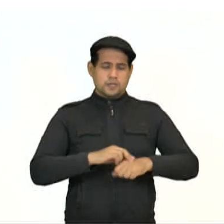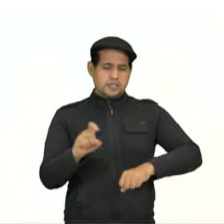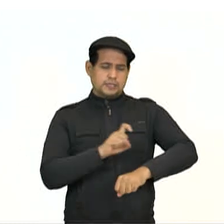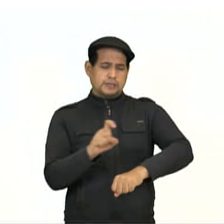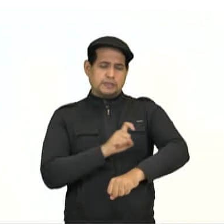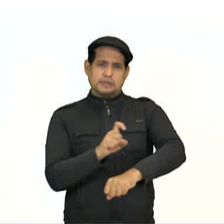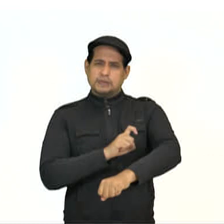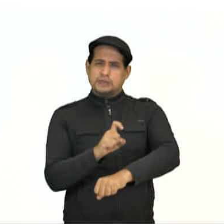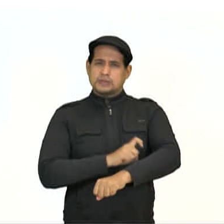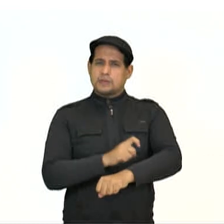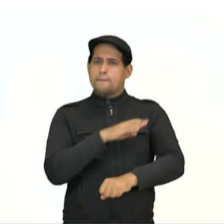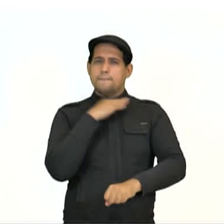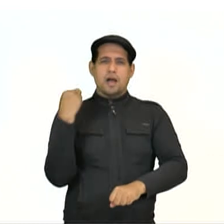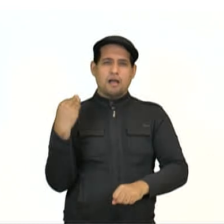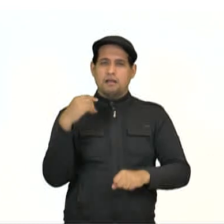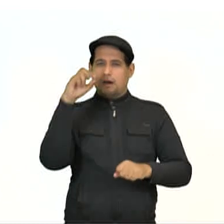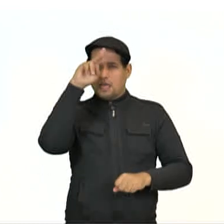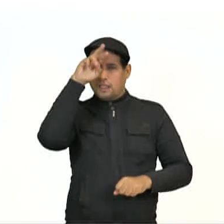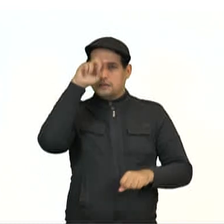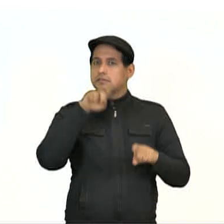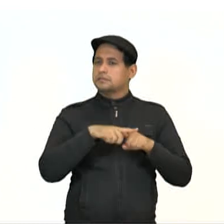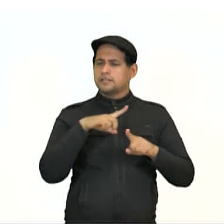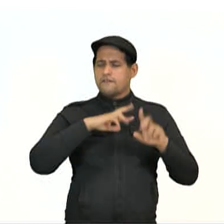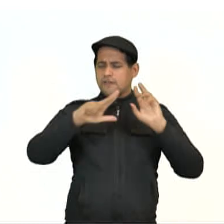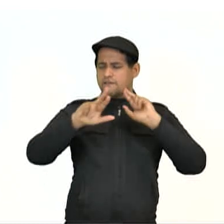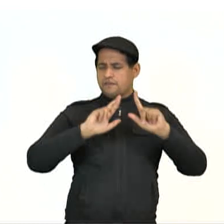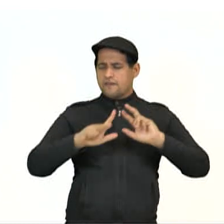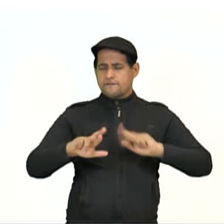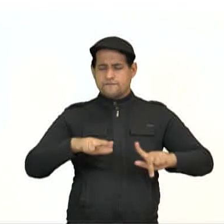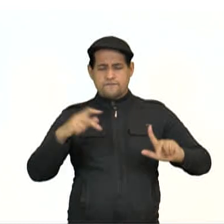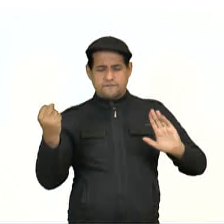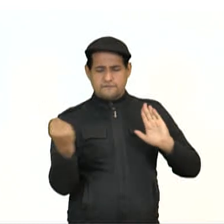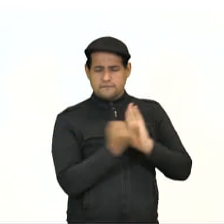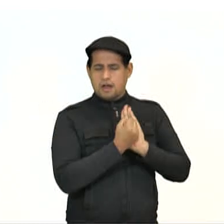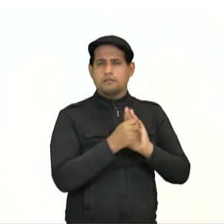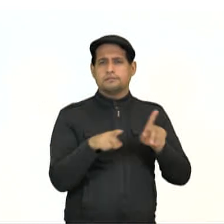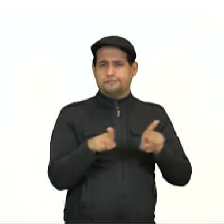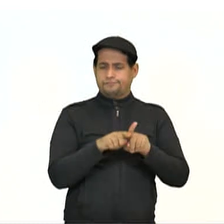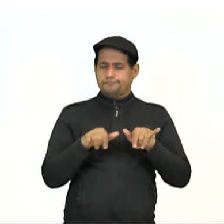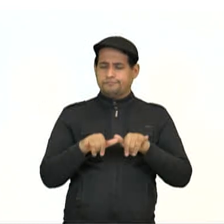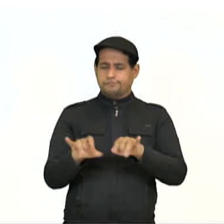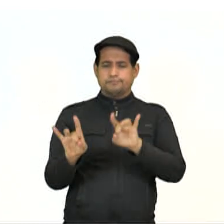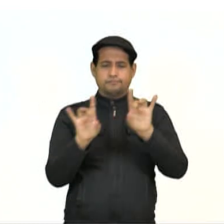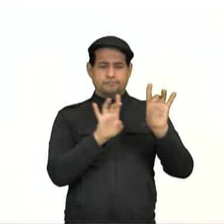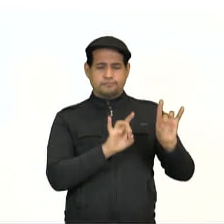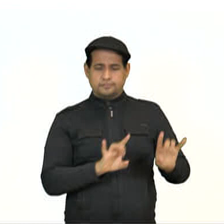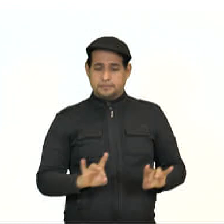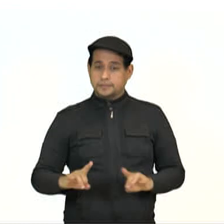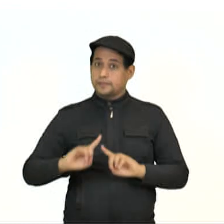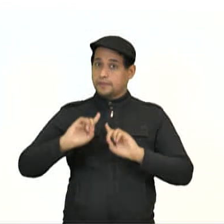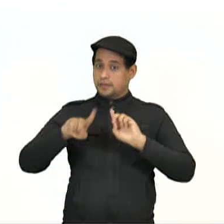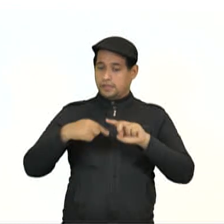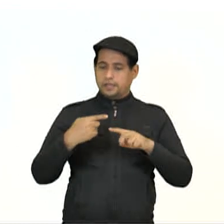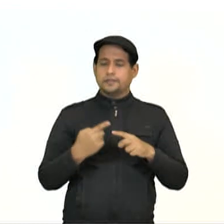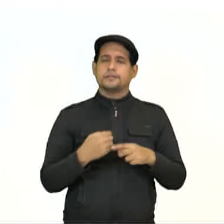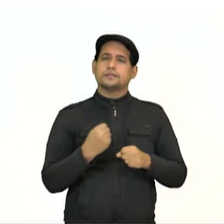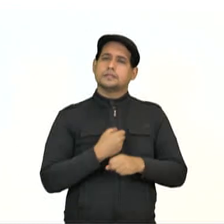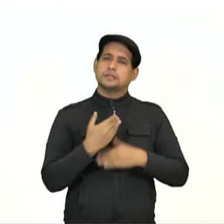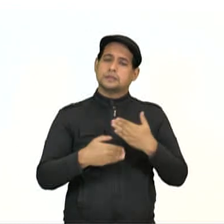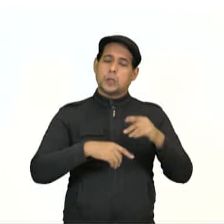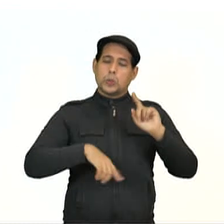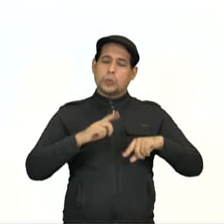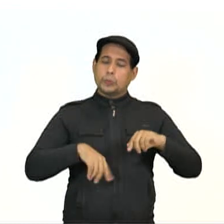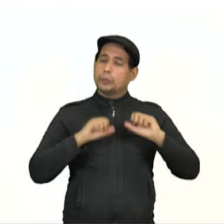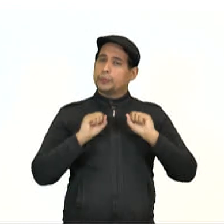inseticidas. Você já deve ter percebido que existem diferentes marcas de inseticidas no mercado. Após determinado tempo, esses